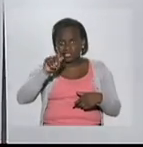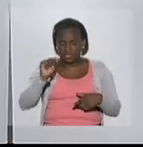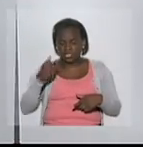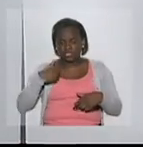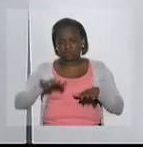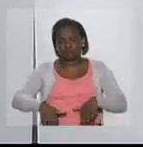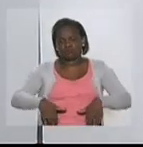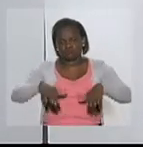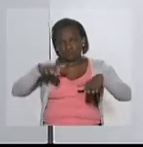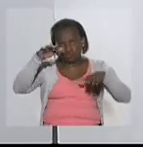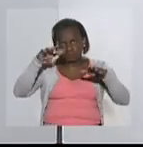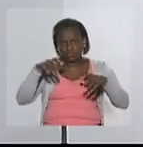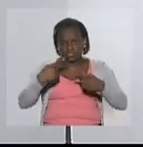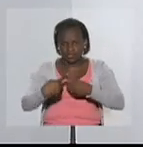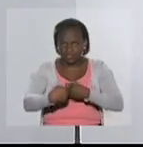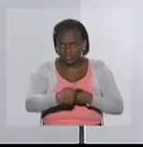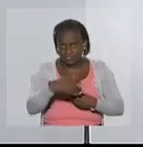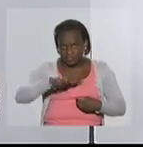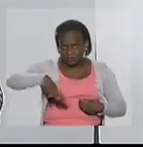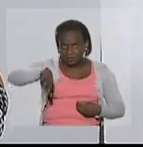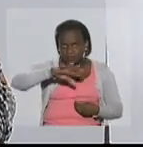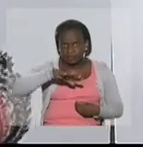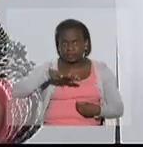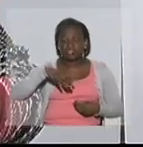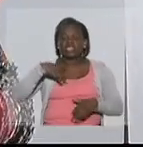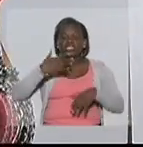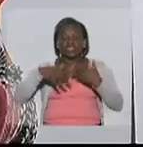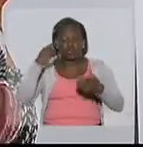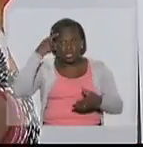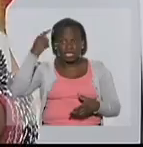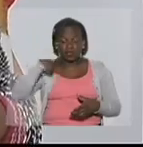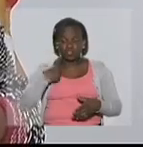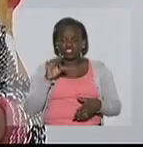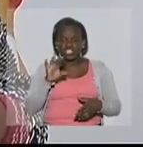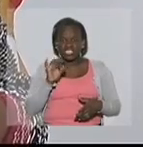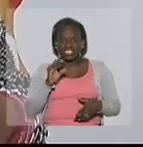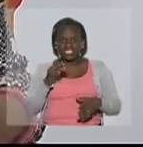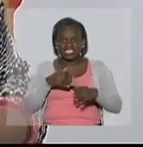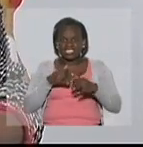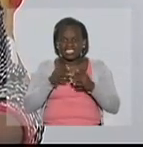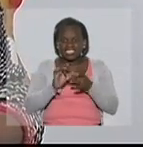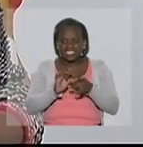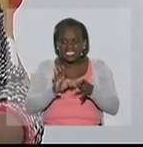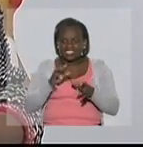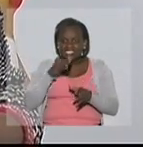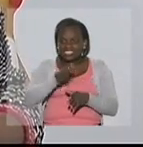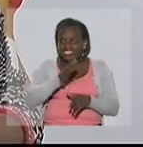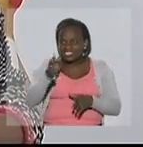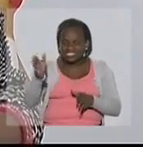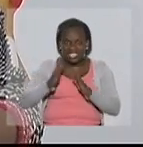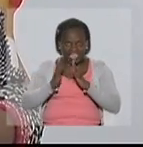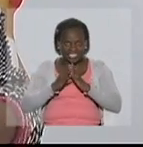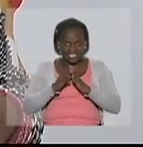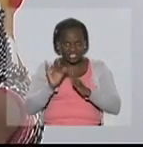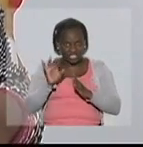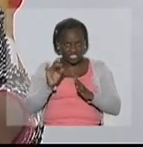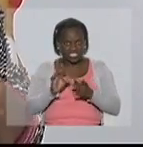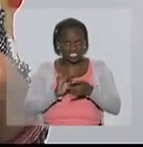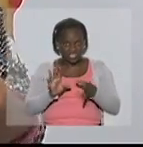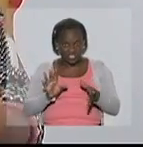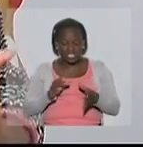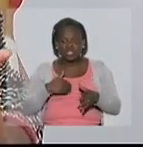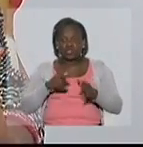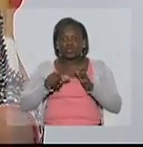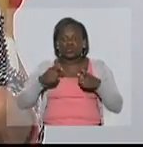bairro que eu fui criada e eu me lembro que assim que eu comecei a ter uma autonomia de sair de casa sozinha um dos primeiros